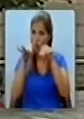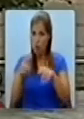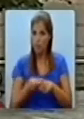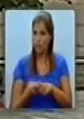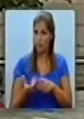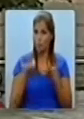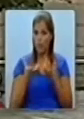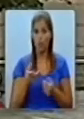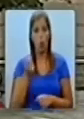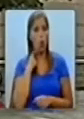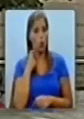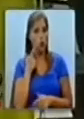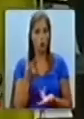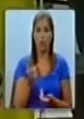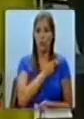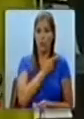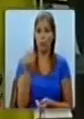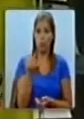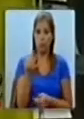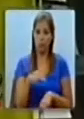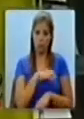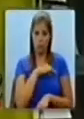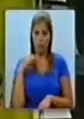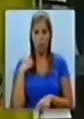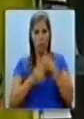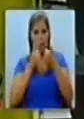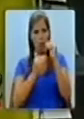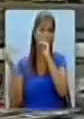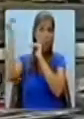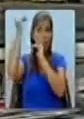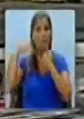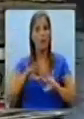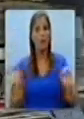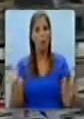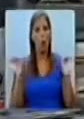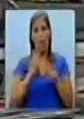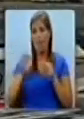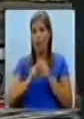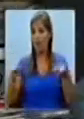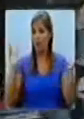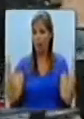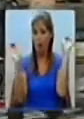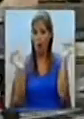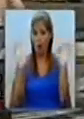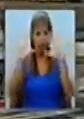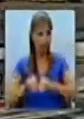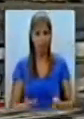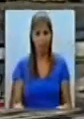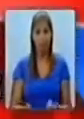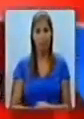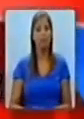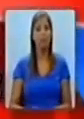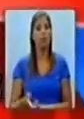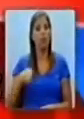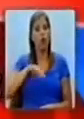da universidade do porto tenha nota 6 mais alta mas já não têm vagas disponíveis nós somos o oitavo